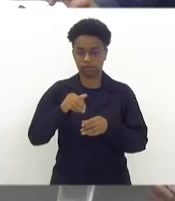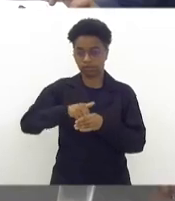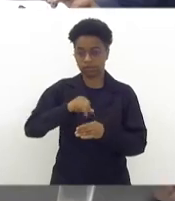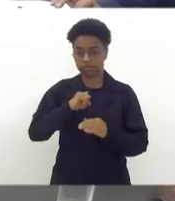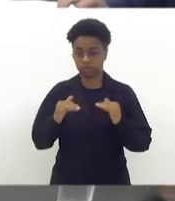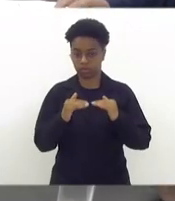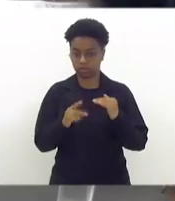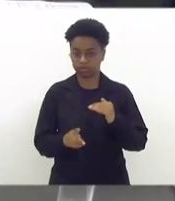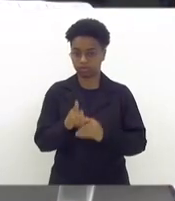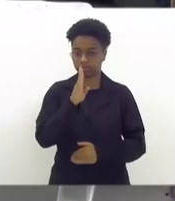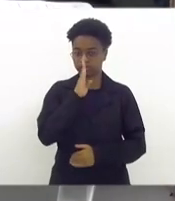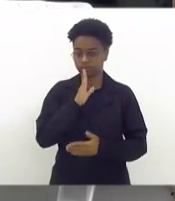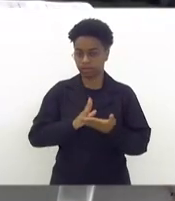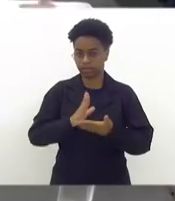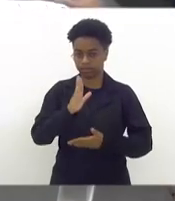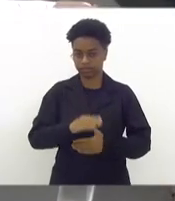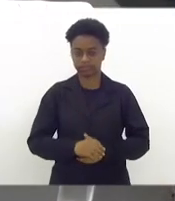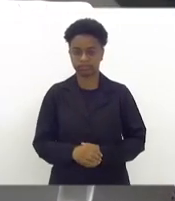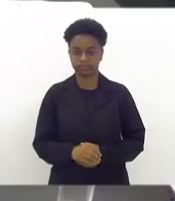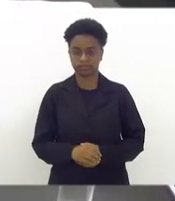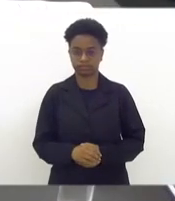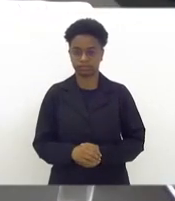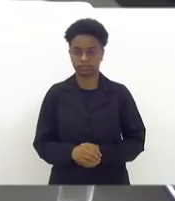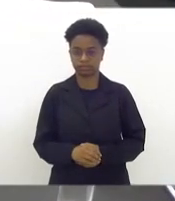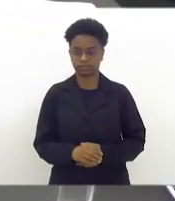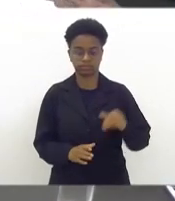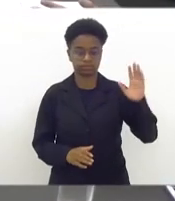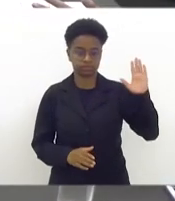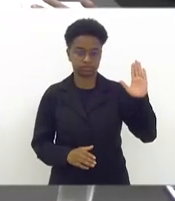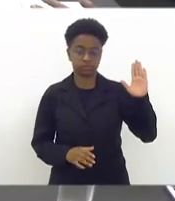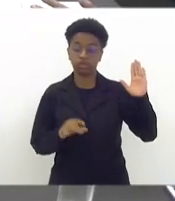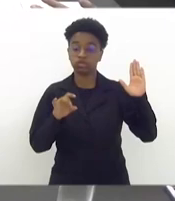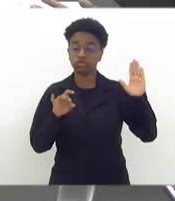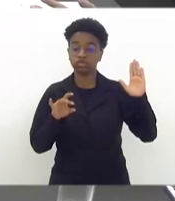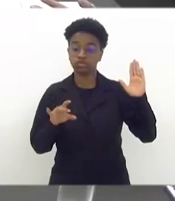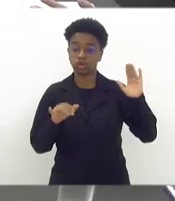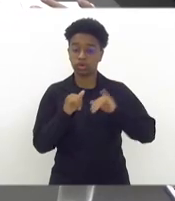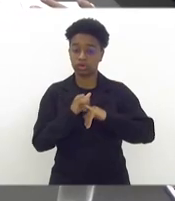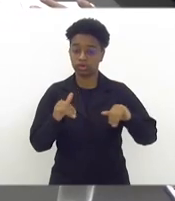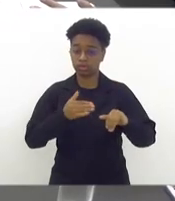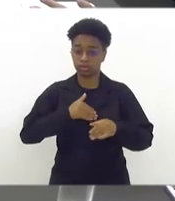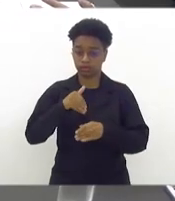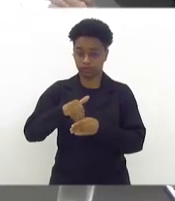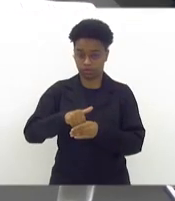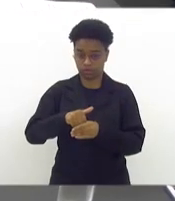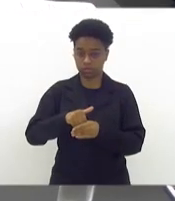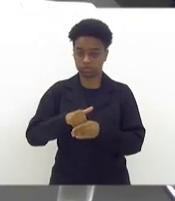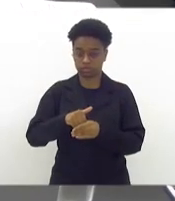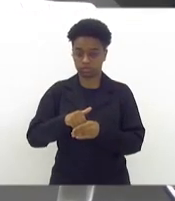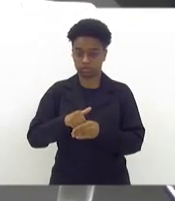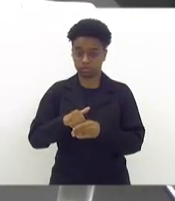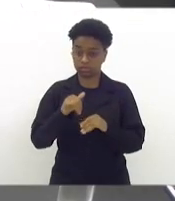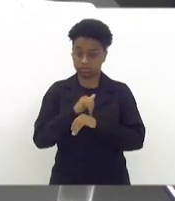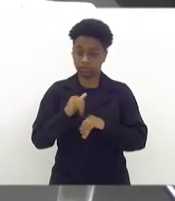os senhores que aprovam a permanência como estão, aprovado. 10 da pauta. Eu queria, presidente, só fazer uma declaração de voto aqui, dizer que isso